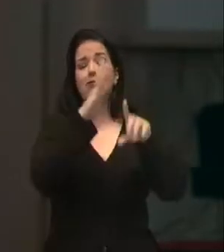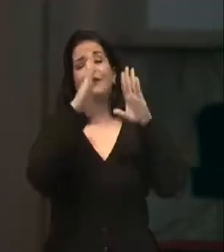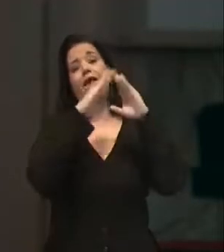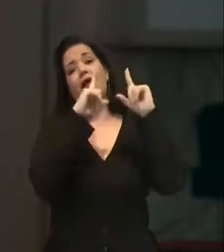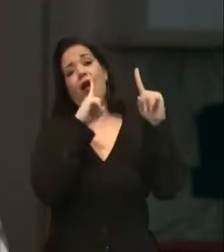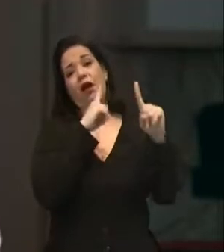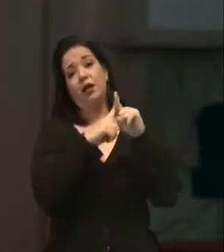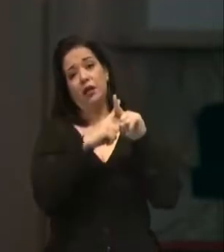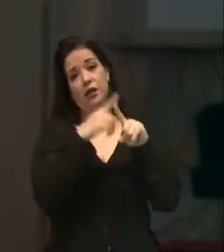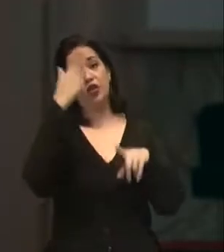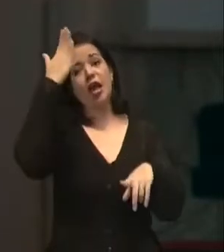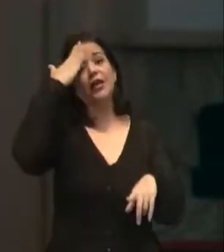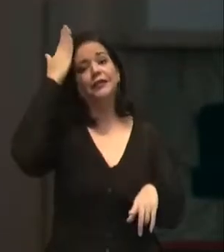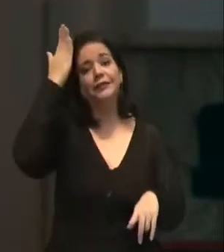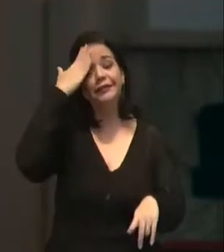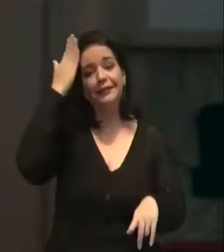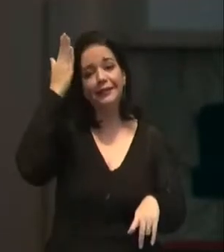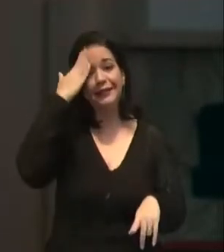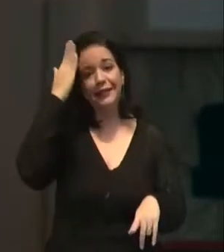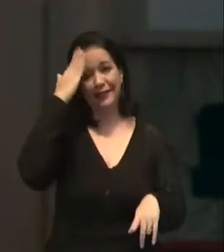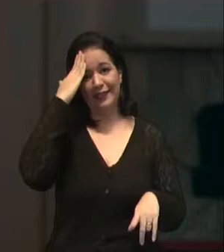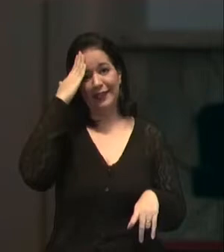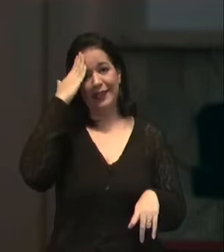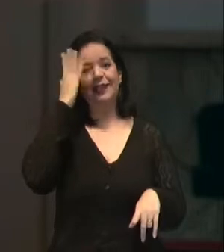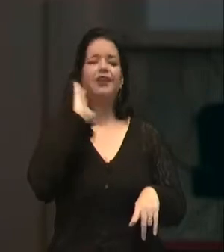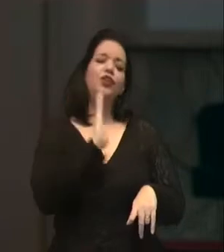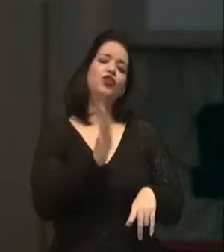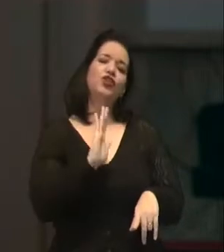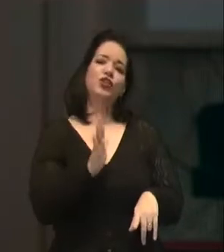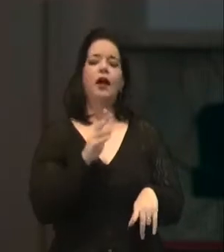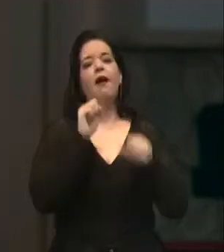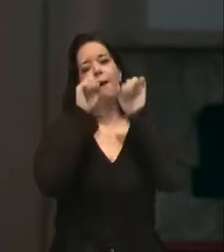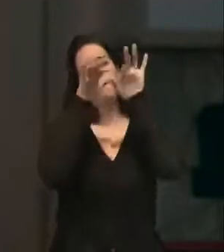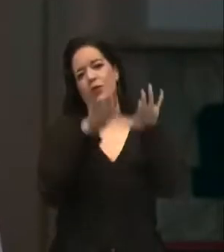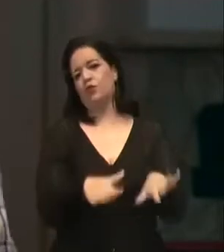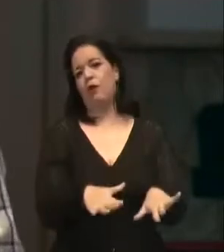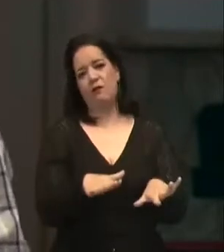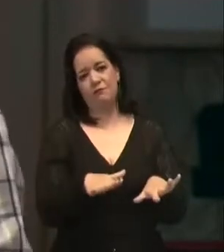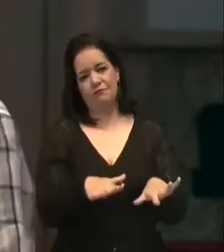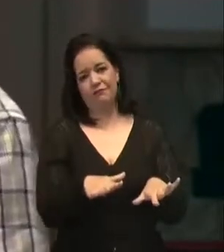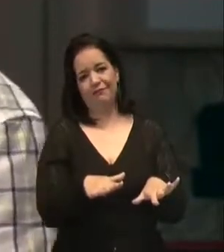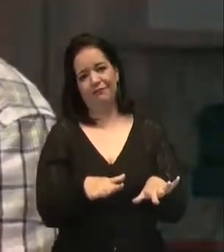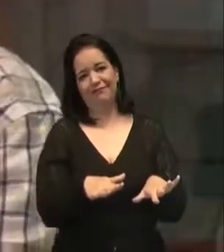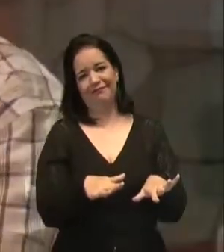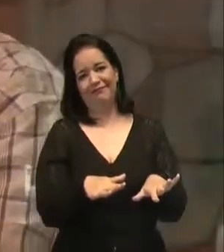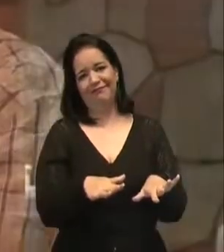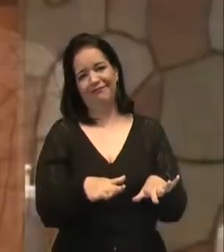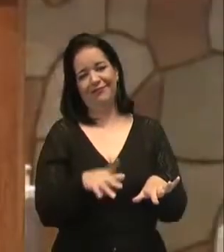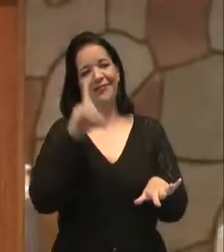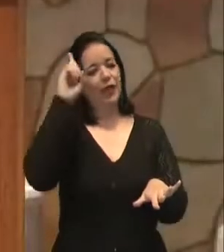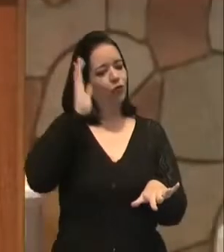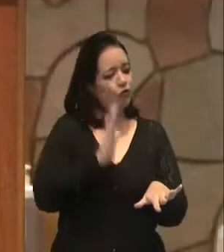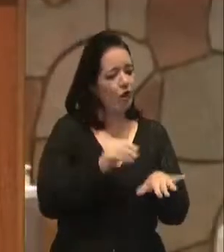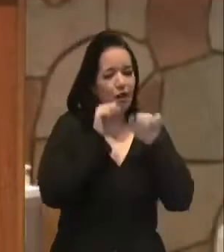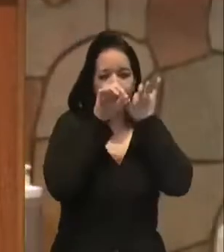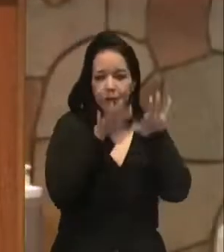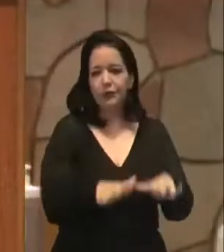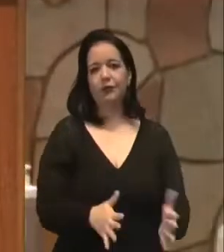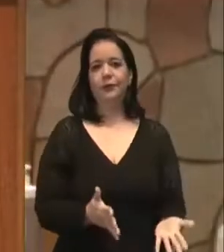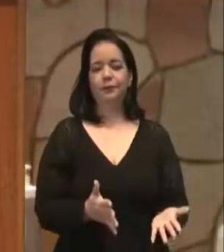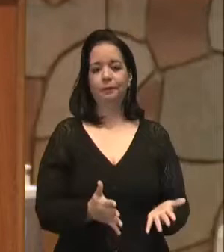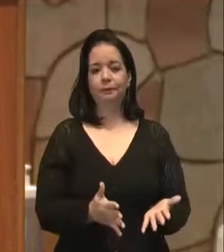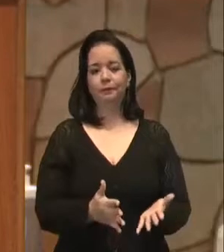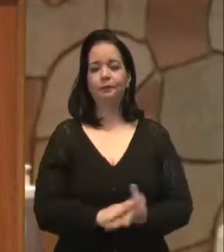essas realidades que já são nossas em Jesus. Ah, meus irmãos, se as